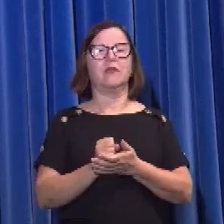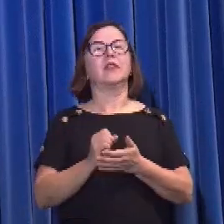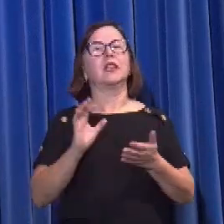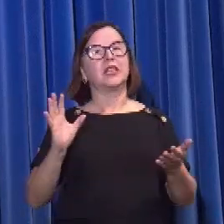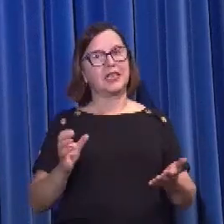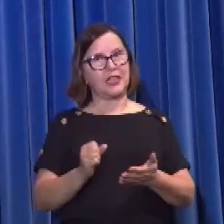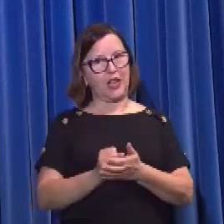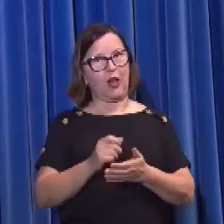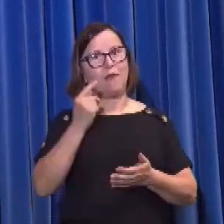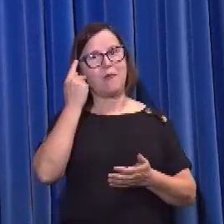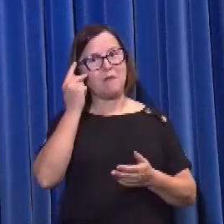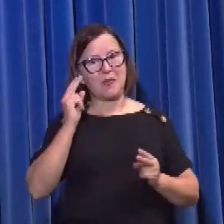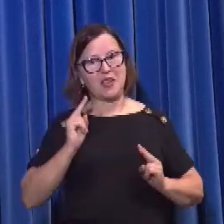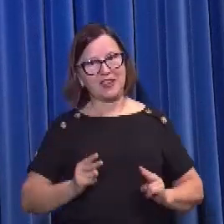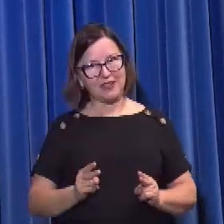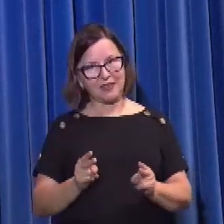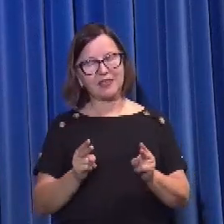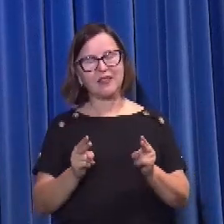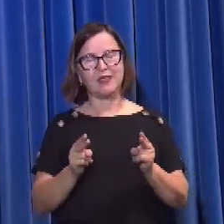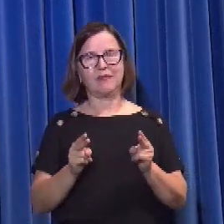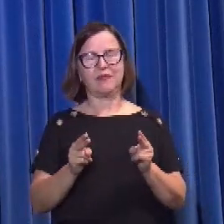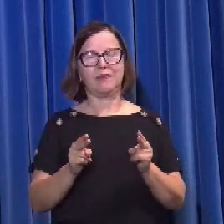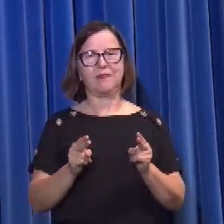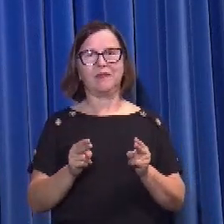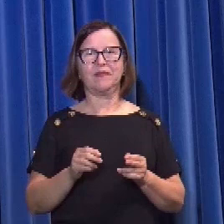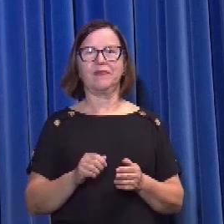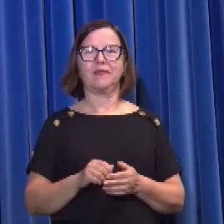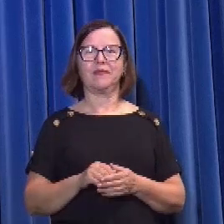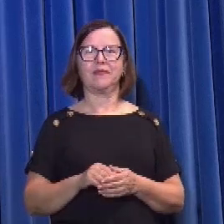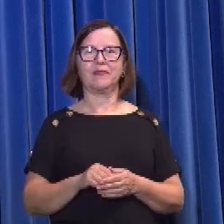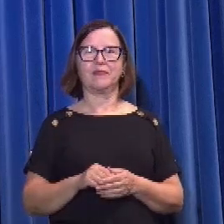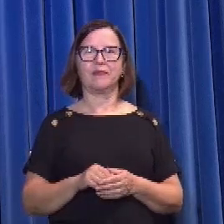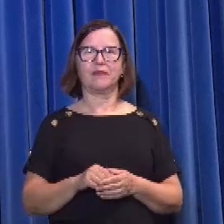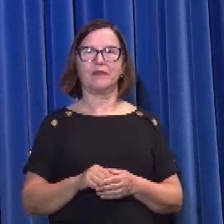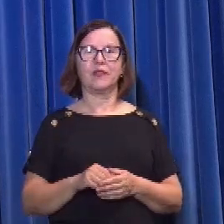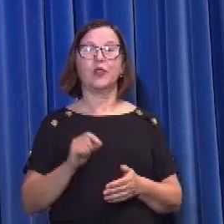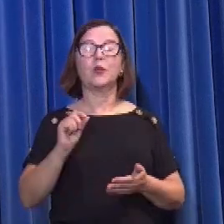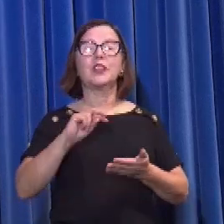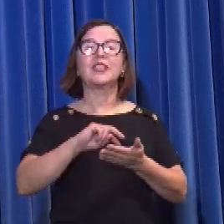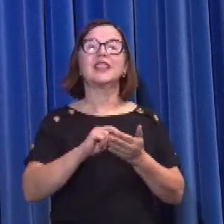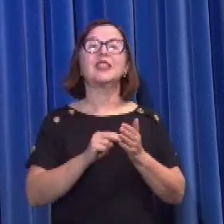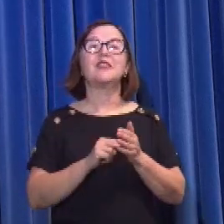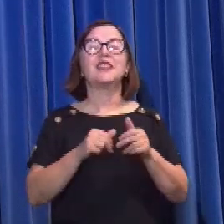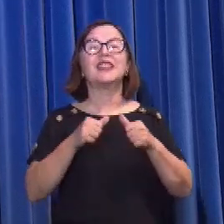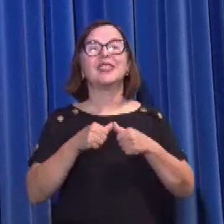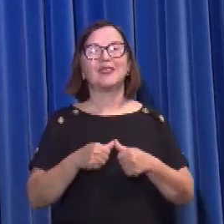Uma vez salvo, salvo para sempre. O que significa isso?